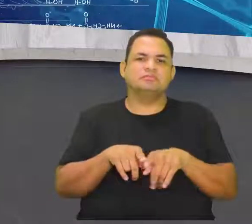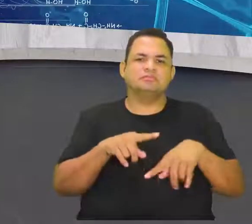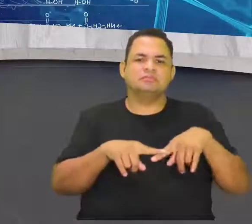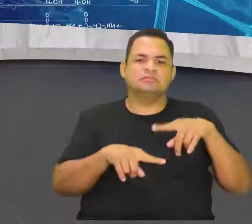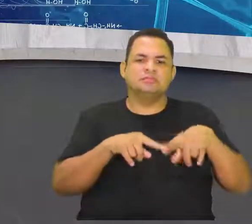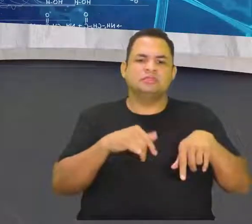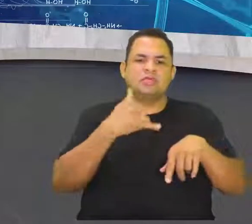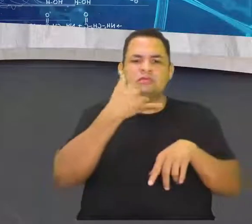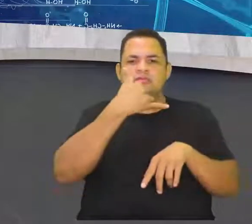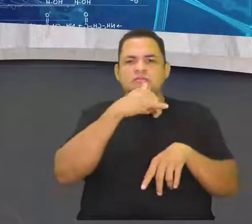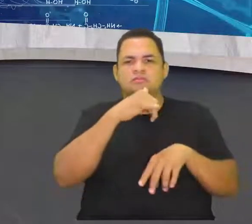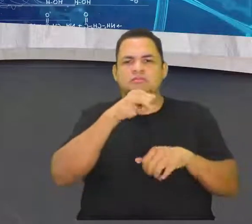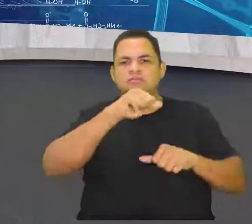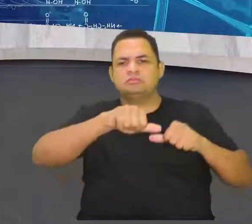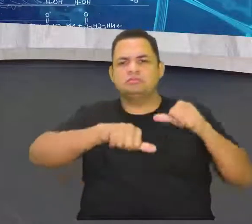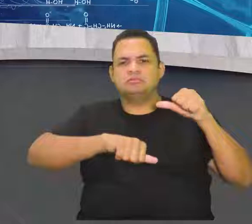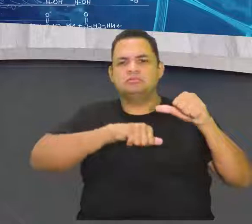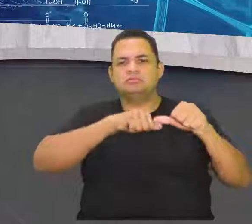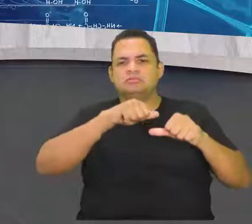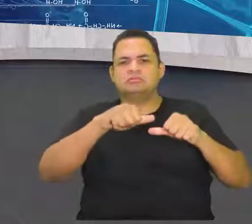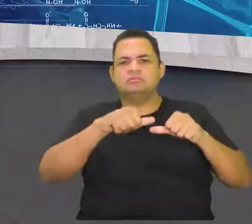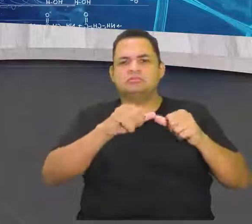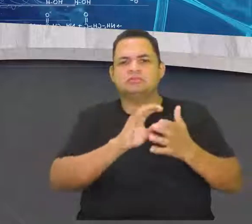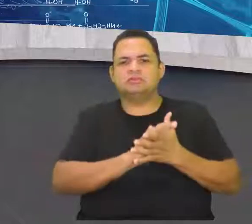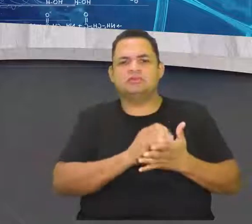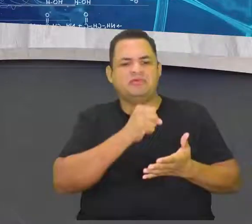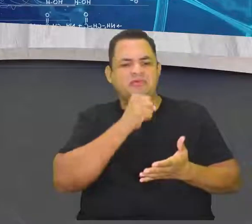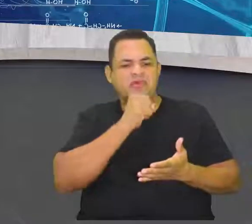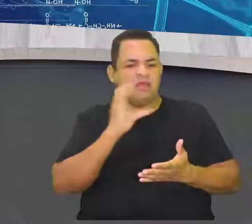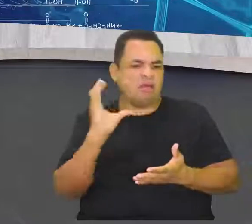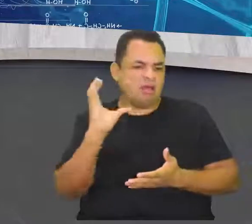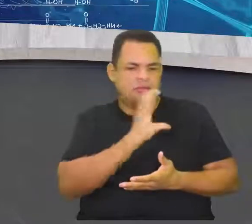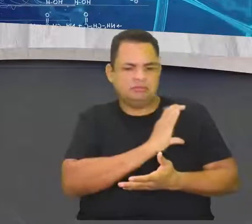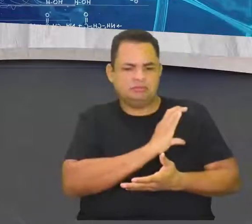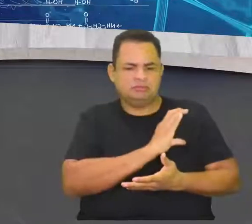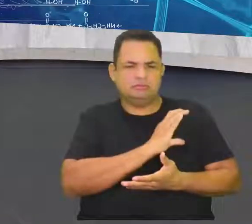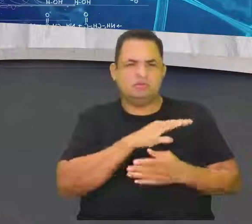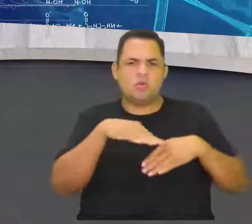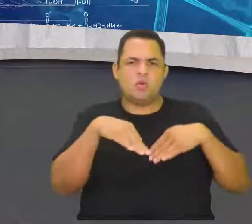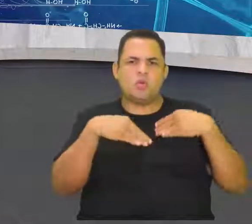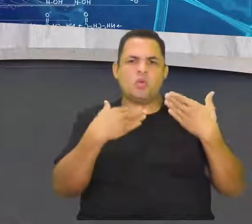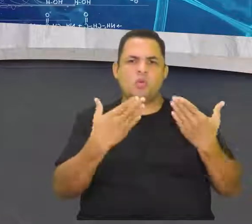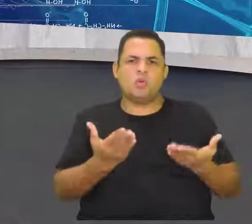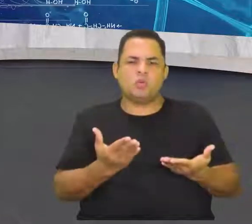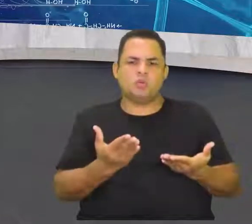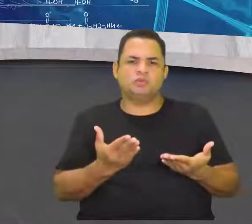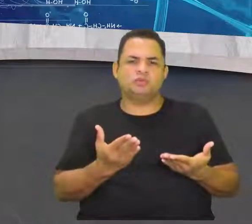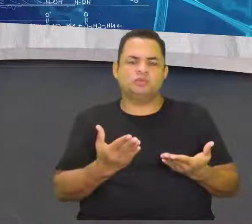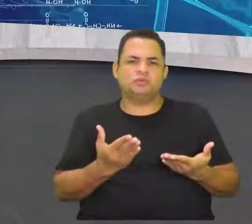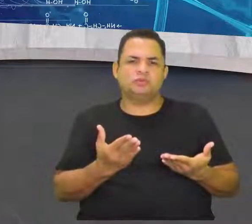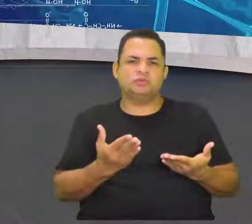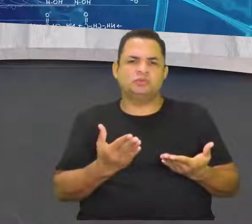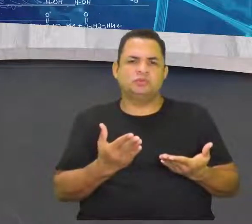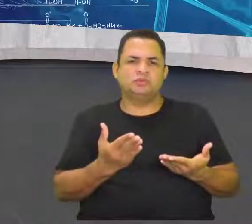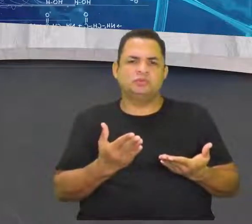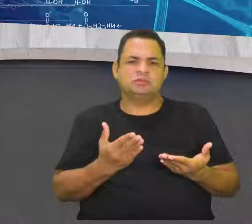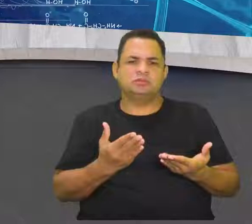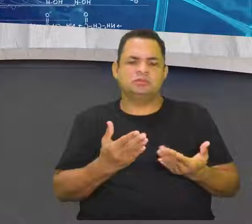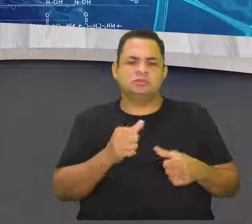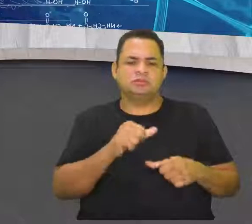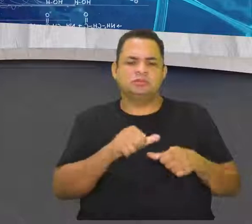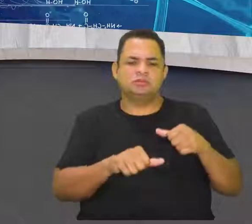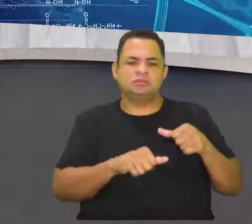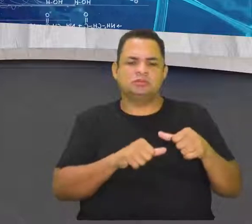materiais eletrônicos que se tornam obsoletos muito rápido. E quando eles se tornam obsoletos, normalmente eles se tornam